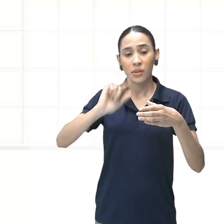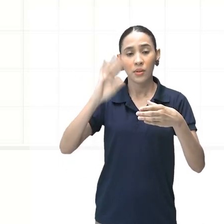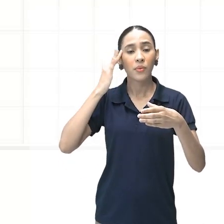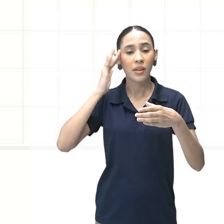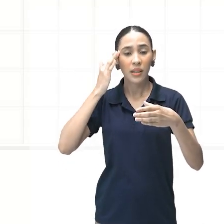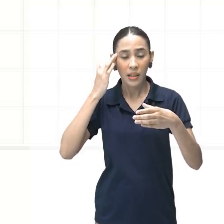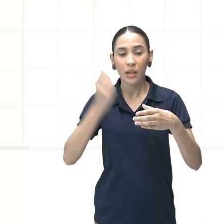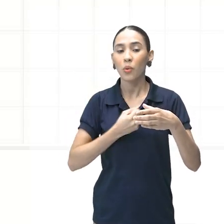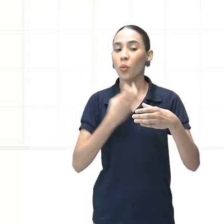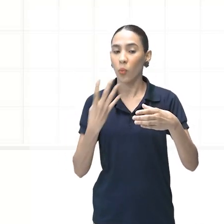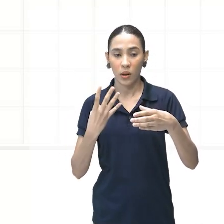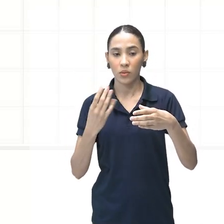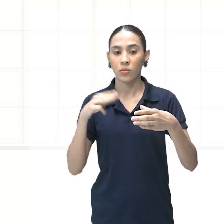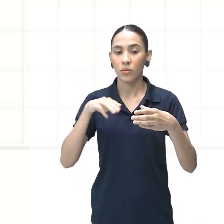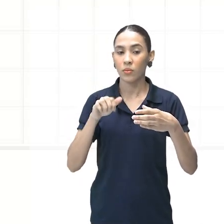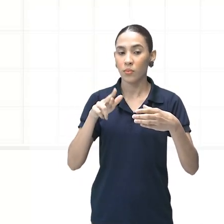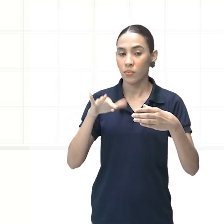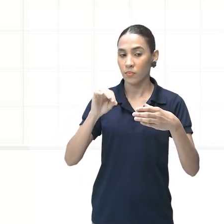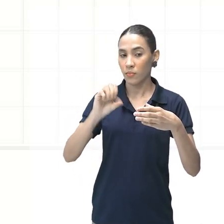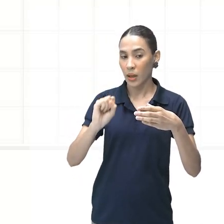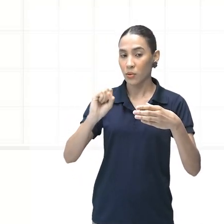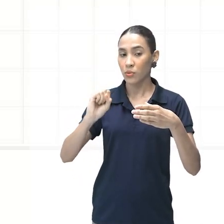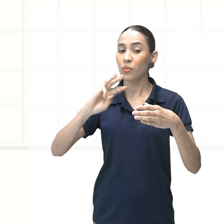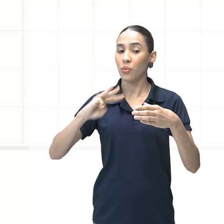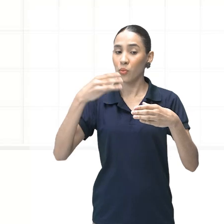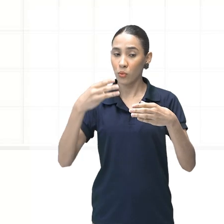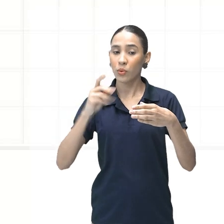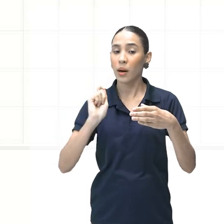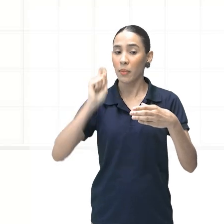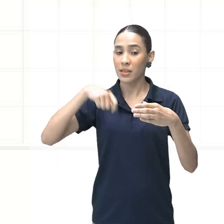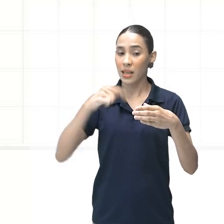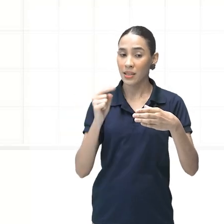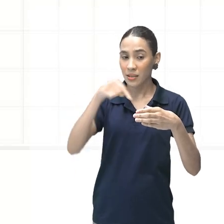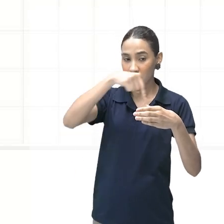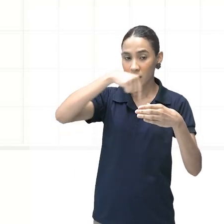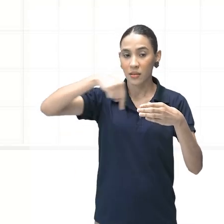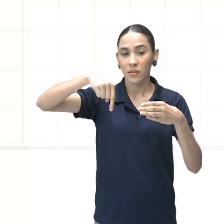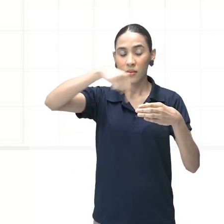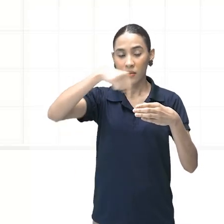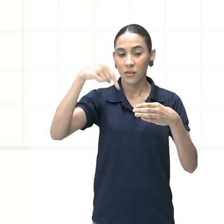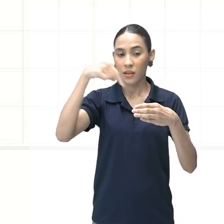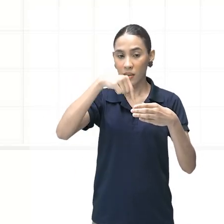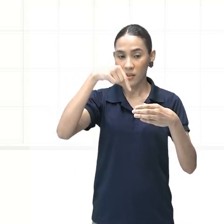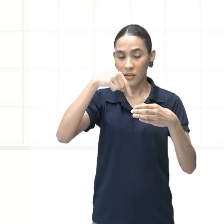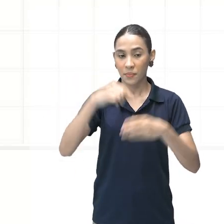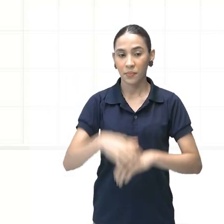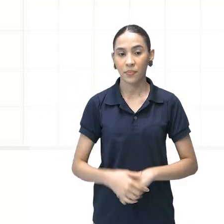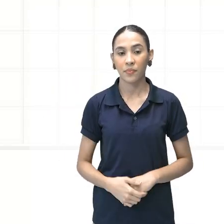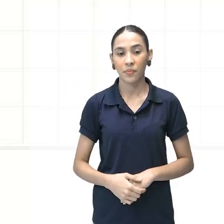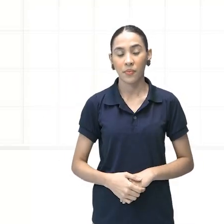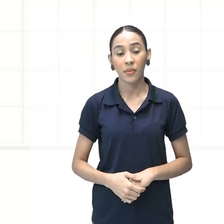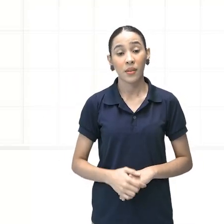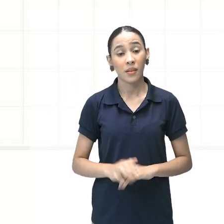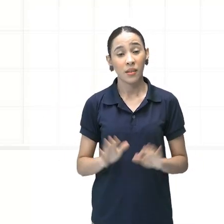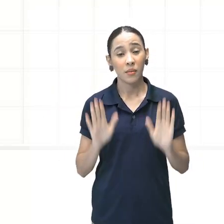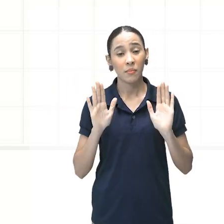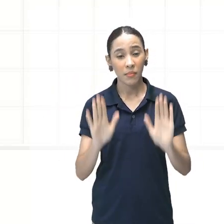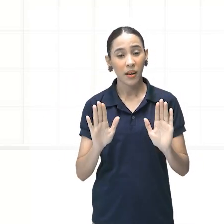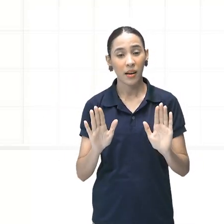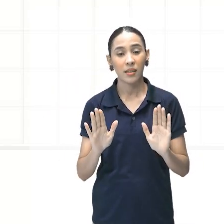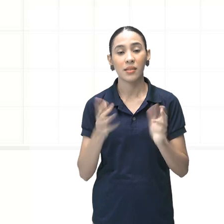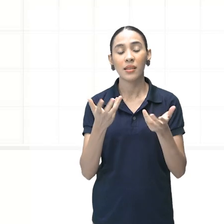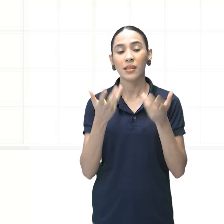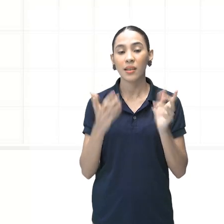entender quantos metros cúbicos é a capacidade dessa caixa d'água. Porém,